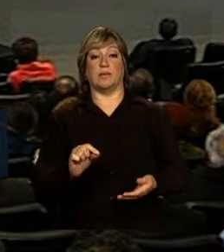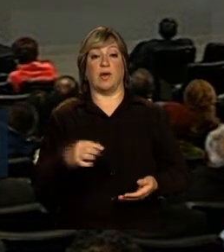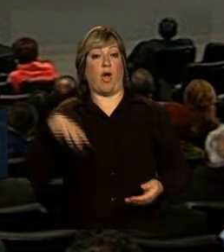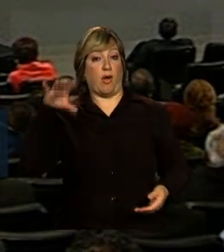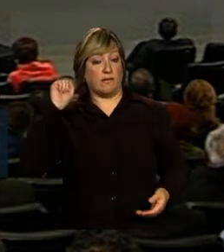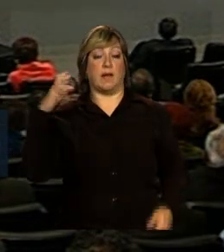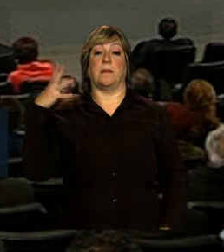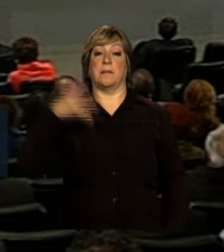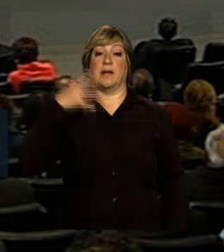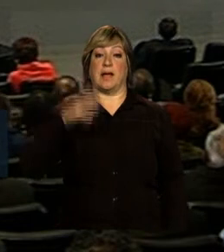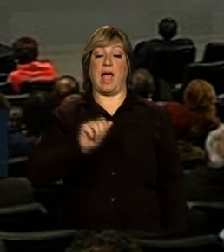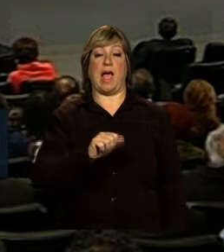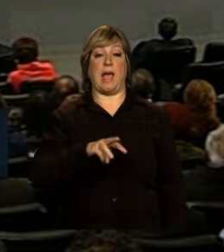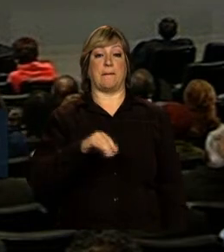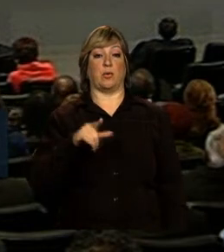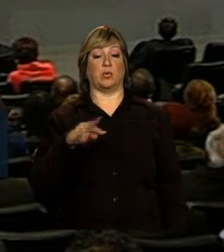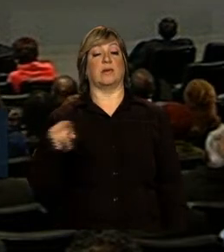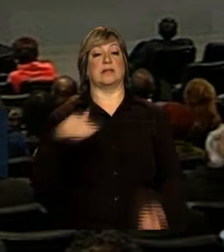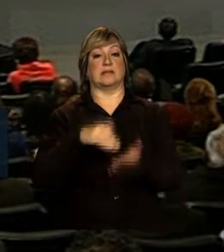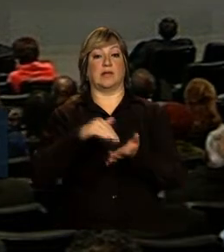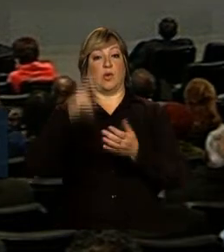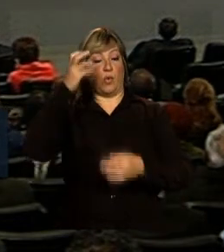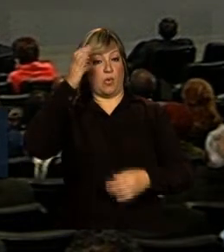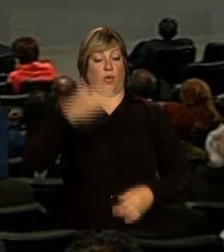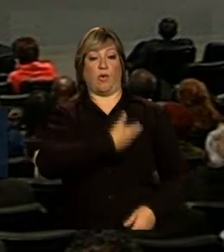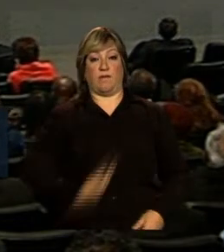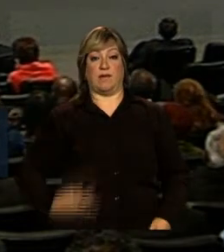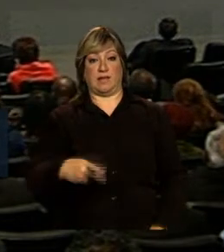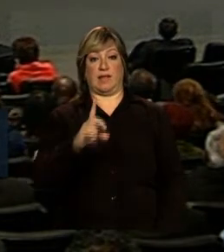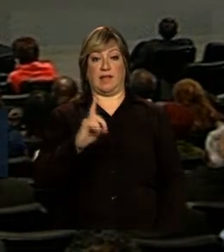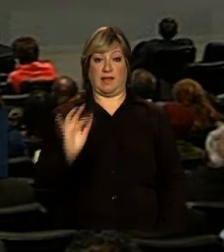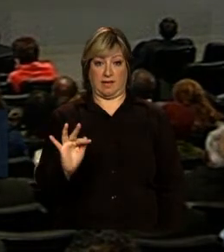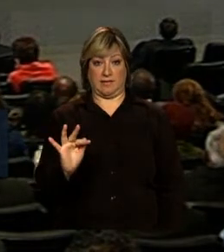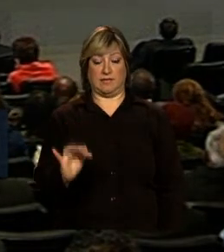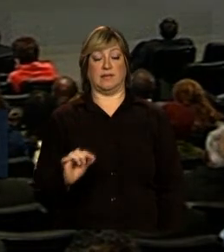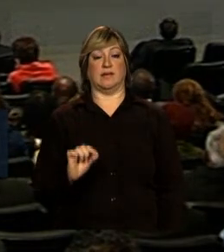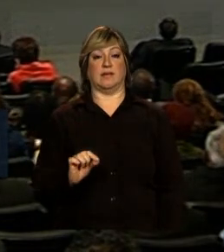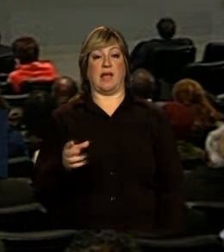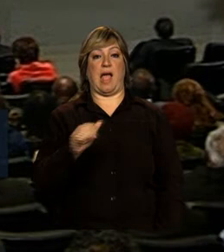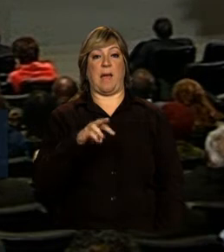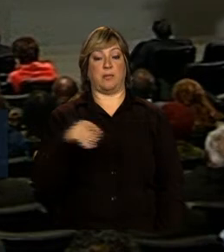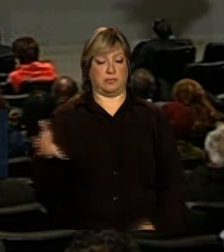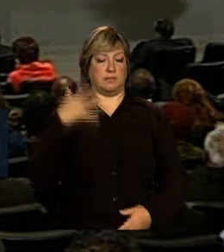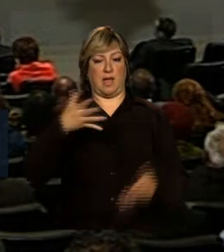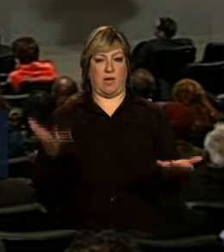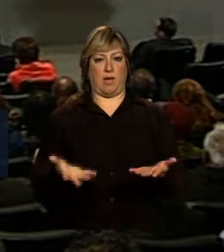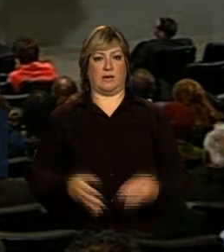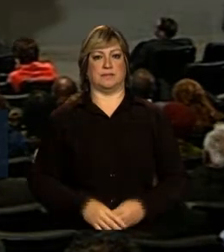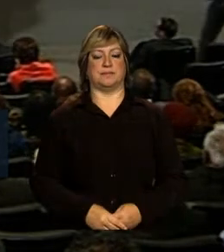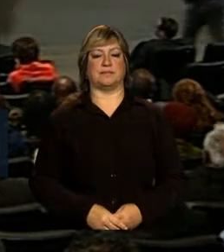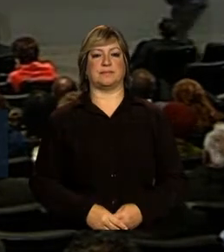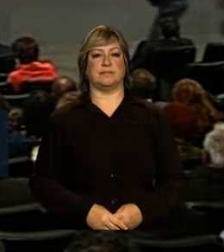as palavras do senhor Hamilton Pereira, secretário de Cultura do Governo do Distrito Federal. Senhor Hamilton Pereira, o senhor tem a palavra.